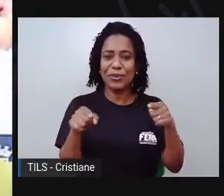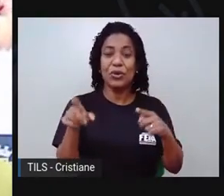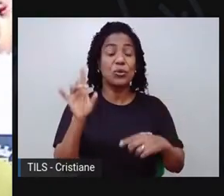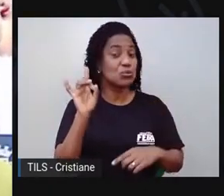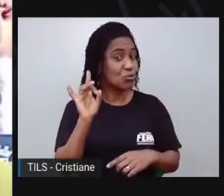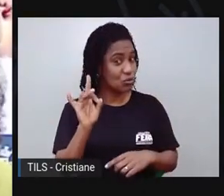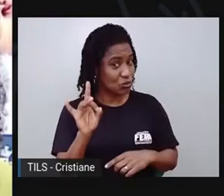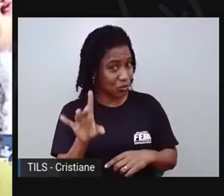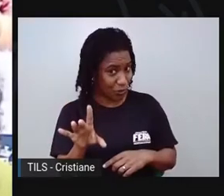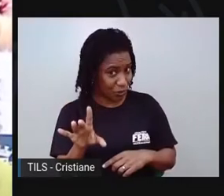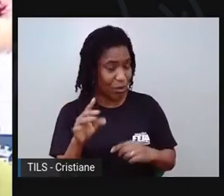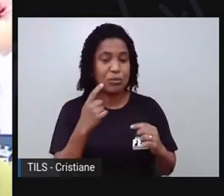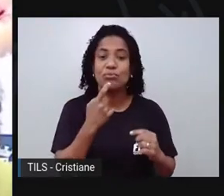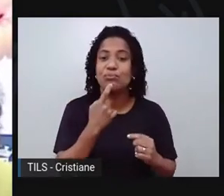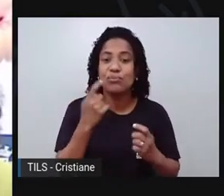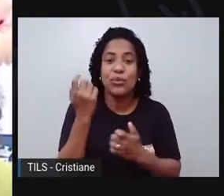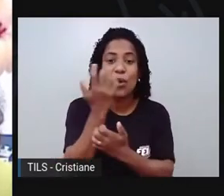toca